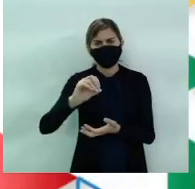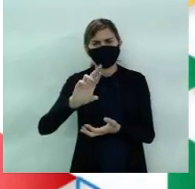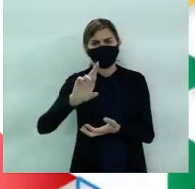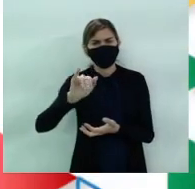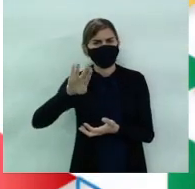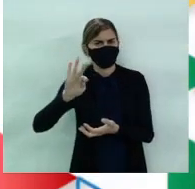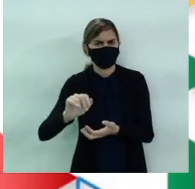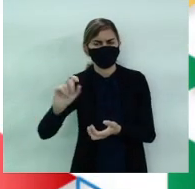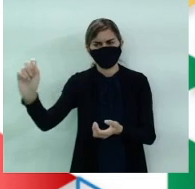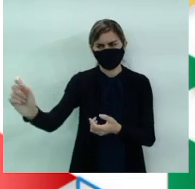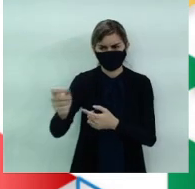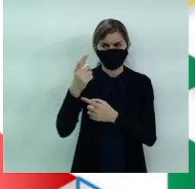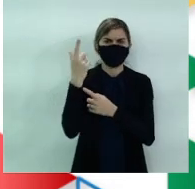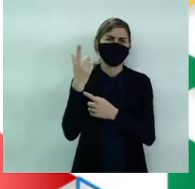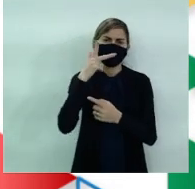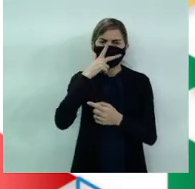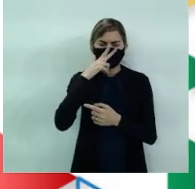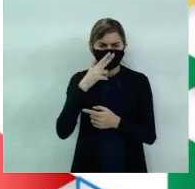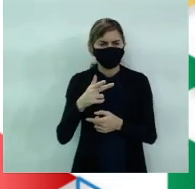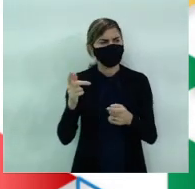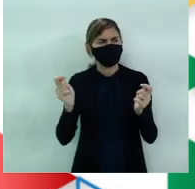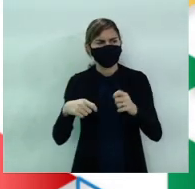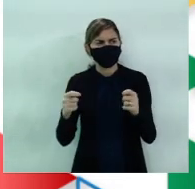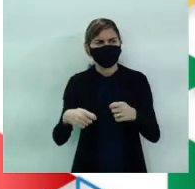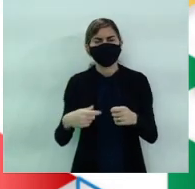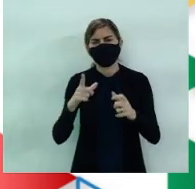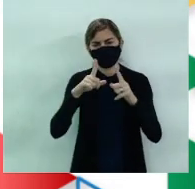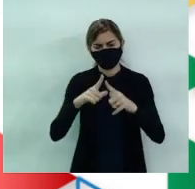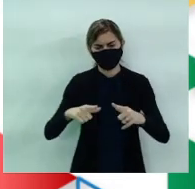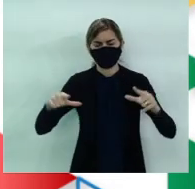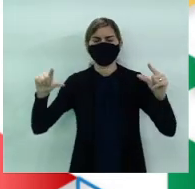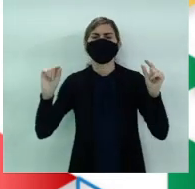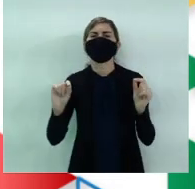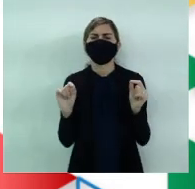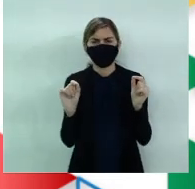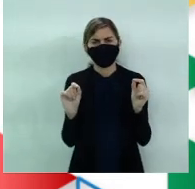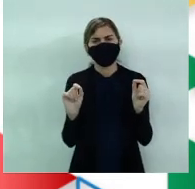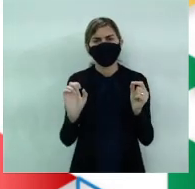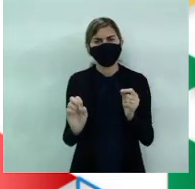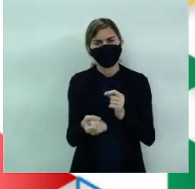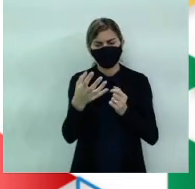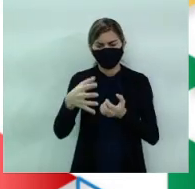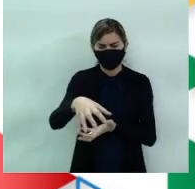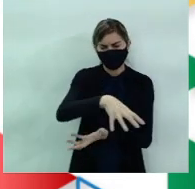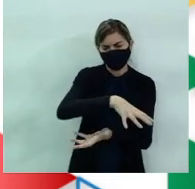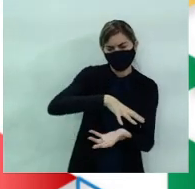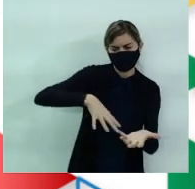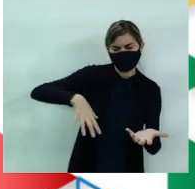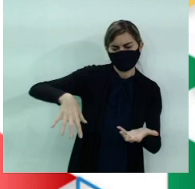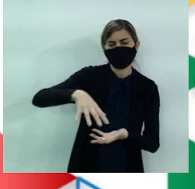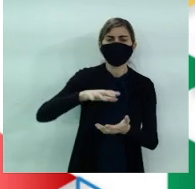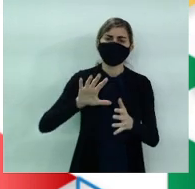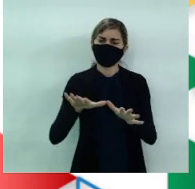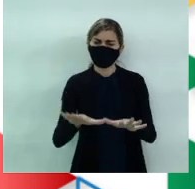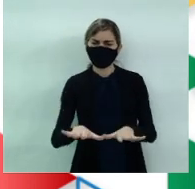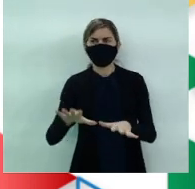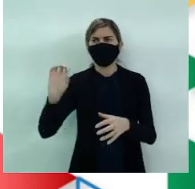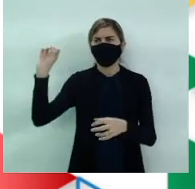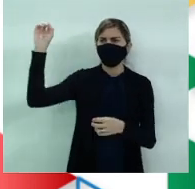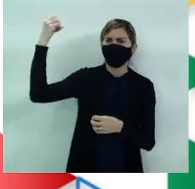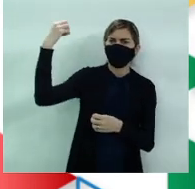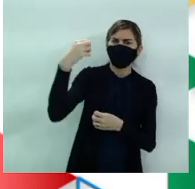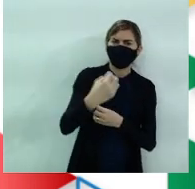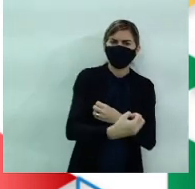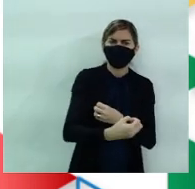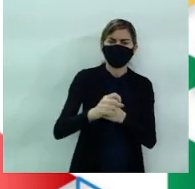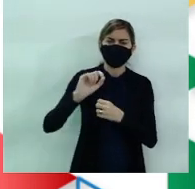torno do Sol, o mesmo vale aí para a Lua orbitando a Terra, eles estão caindo em